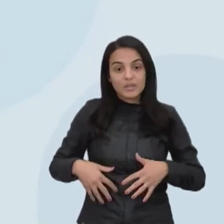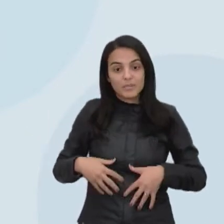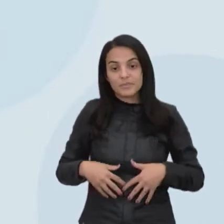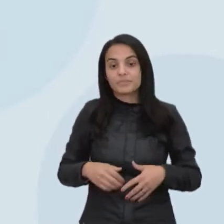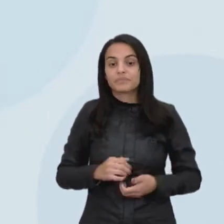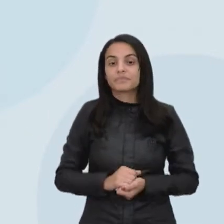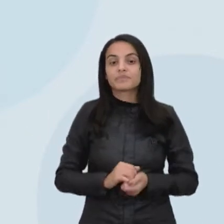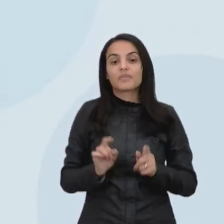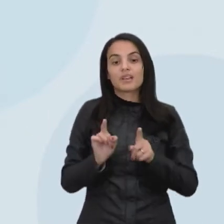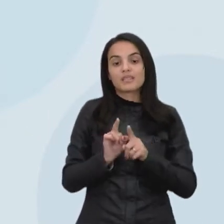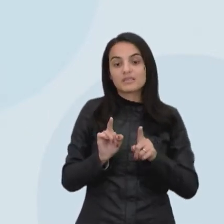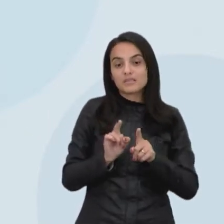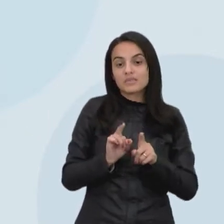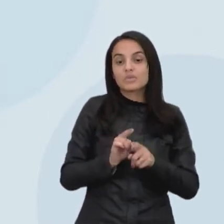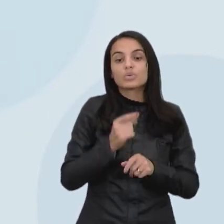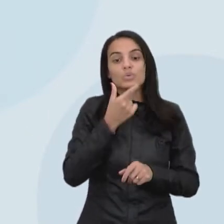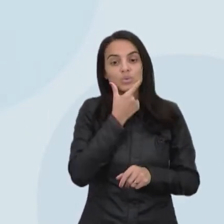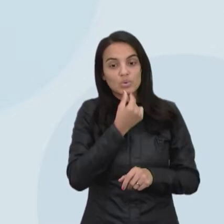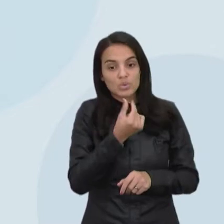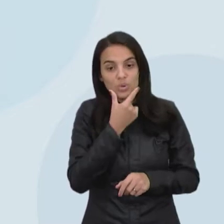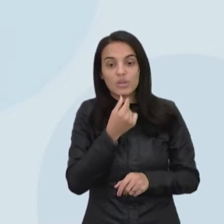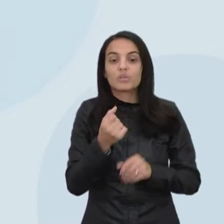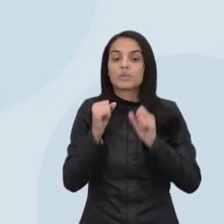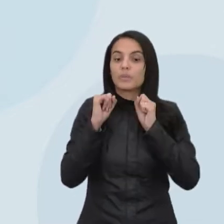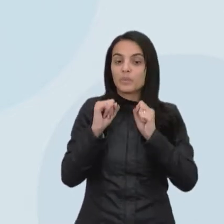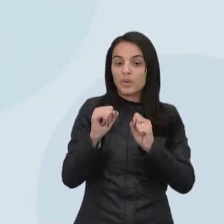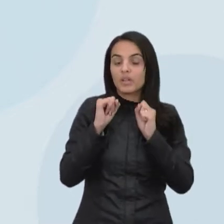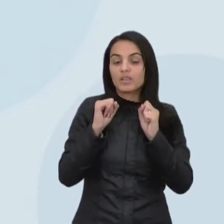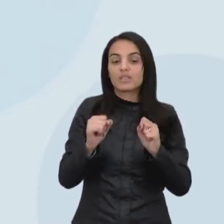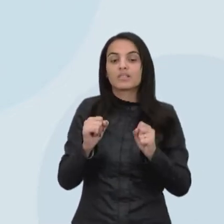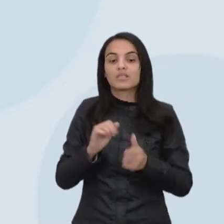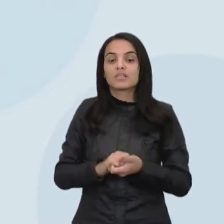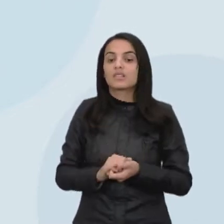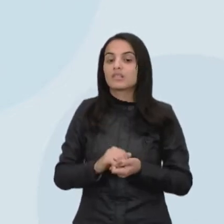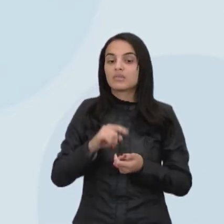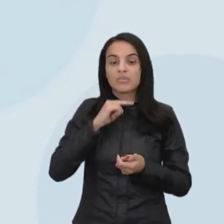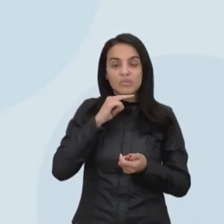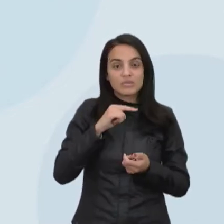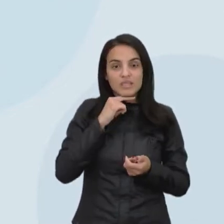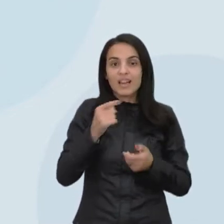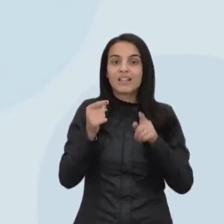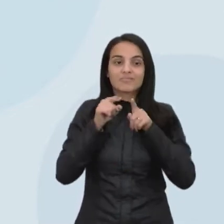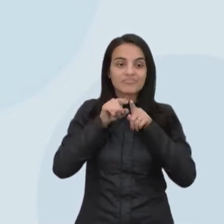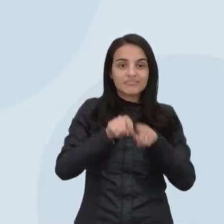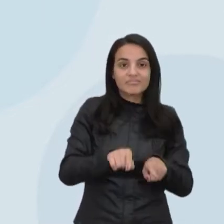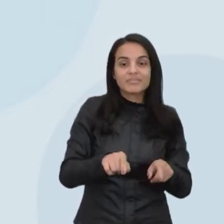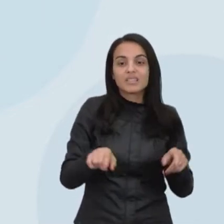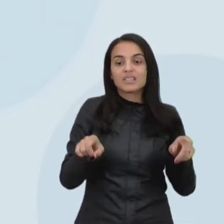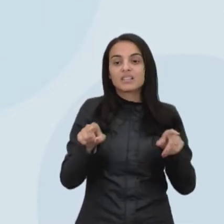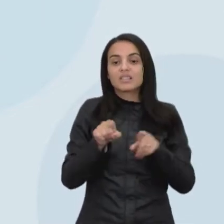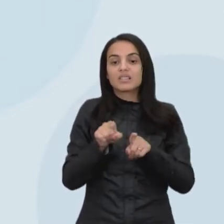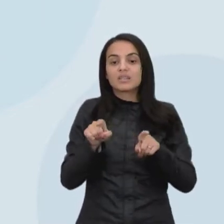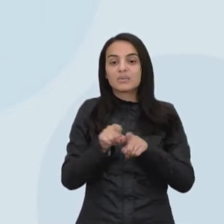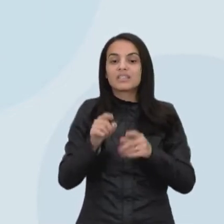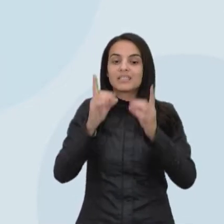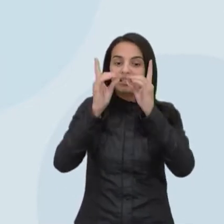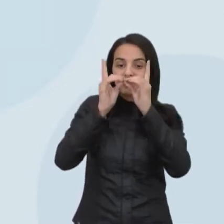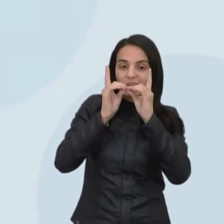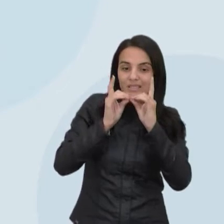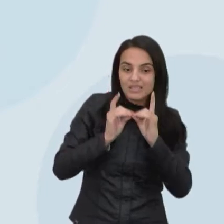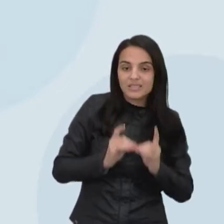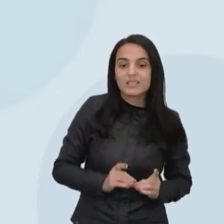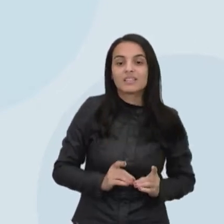espontâneos. No caso dos homens, pode acontecer aí a impotência, depressão, anormalidade